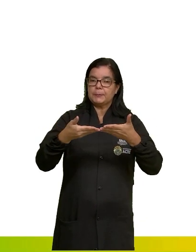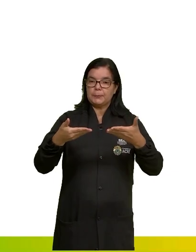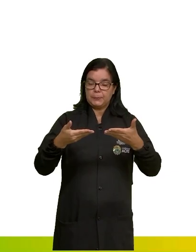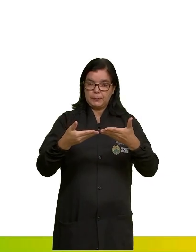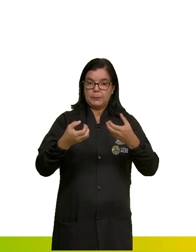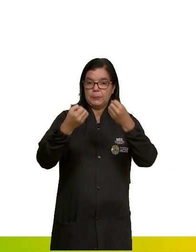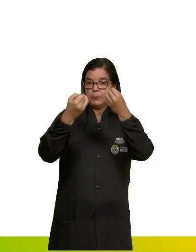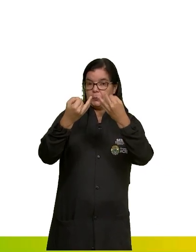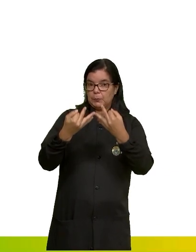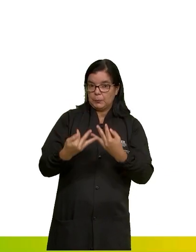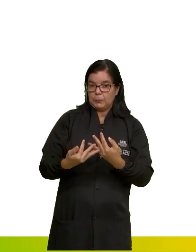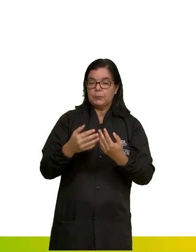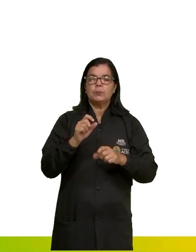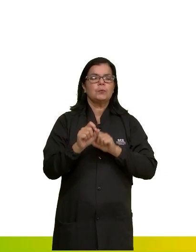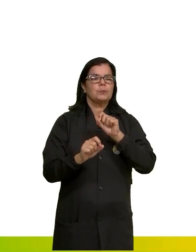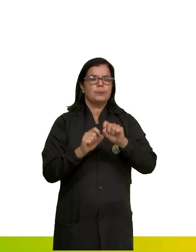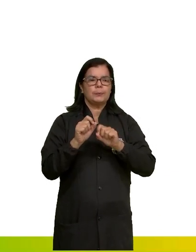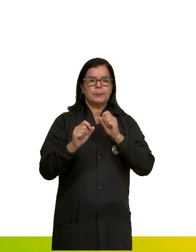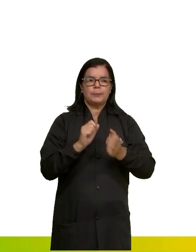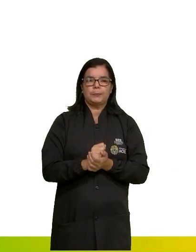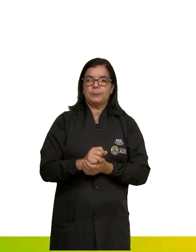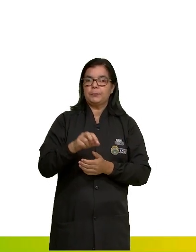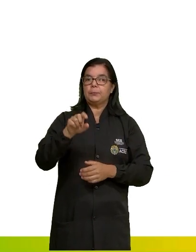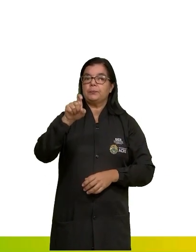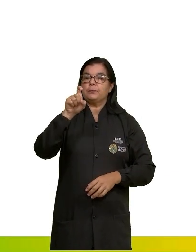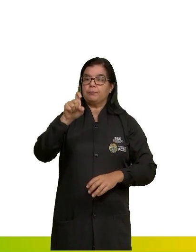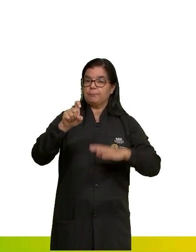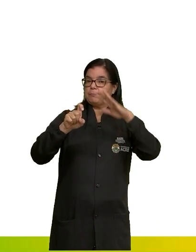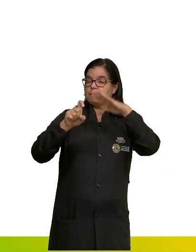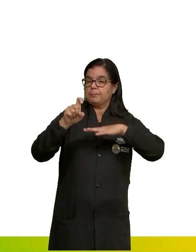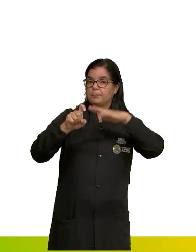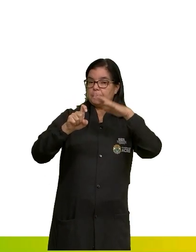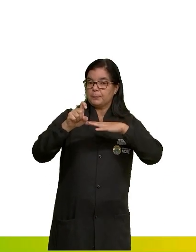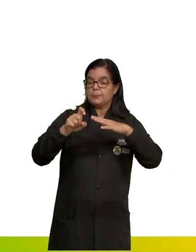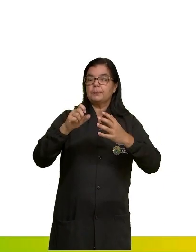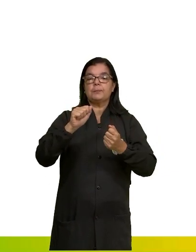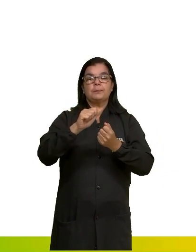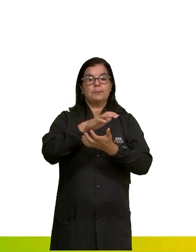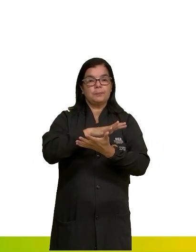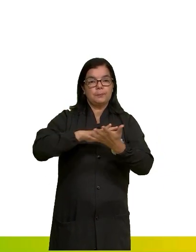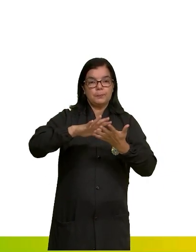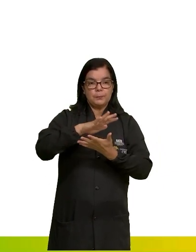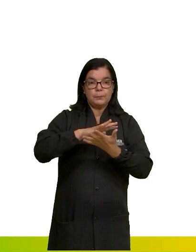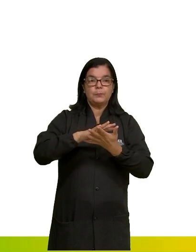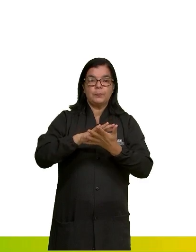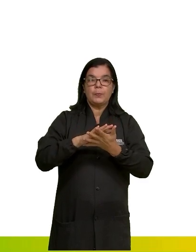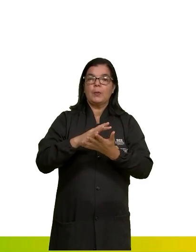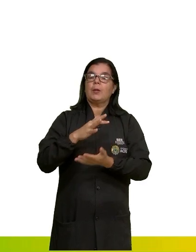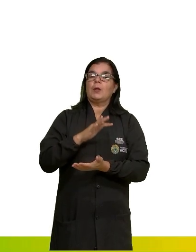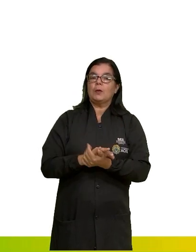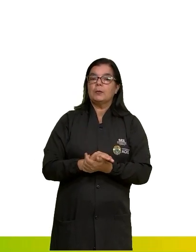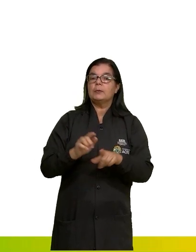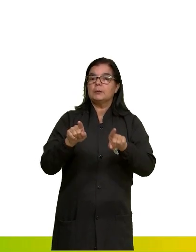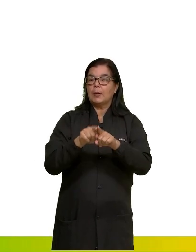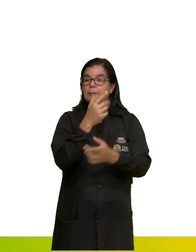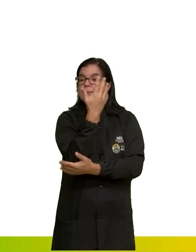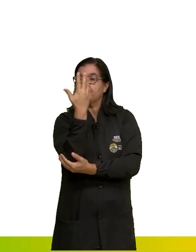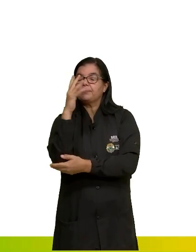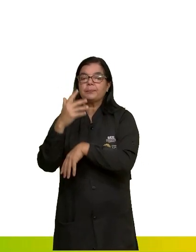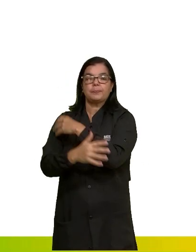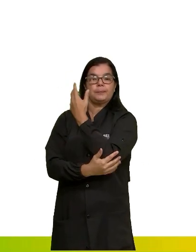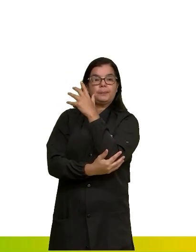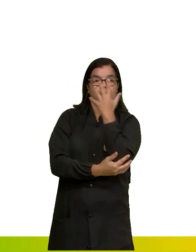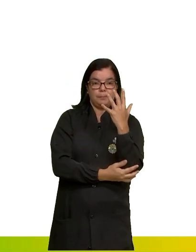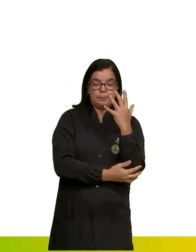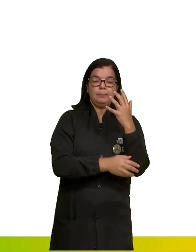vamos tratar do seguinte: mitologia e cosmologia da physis, ou melhor,